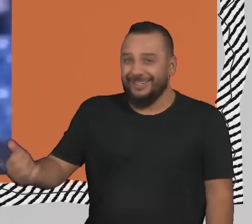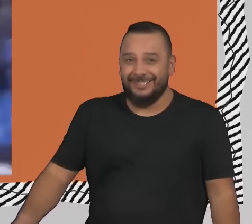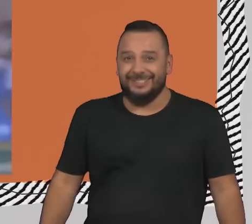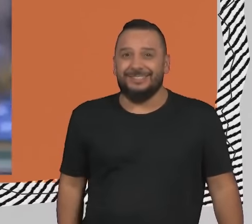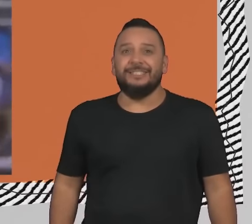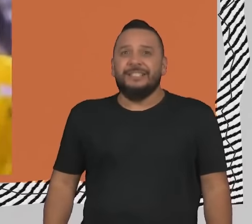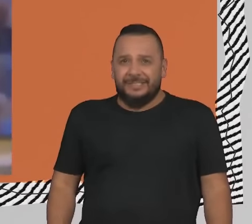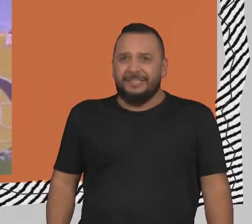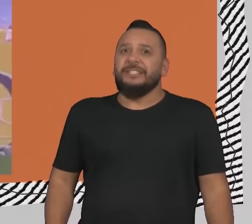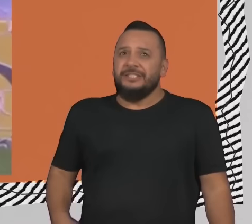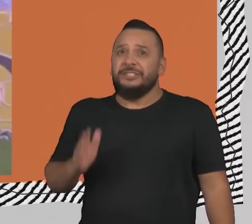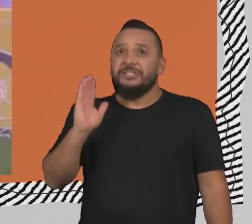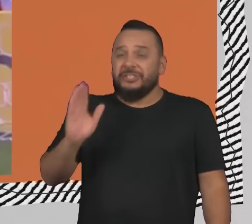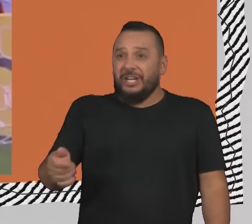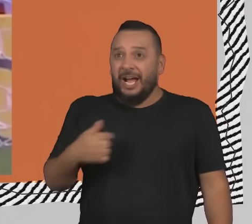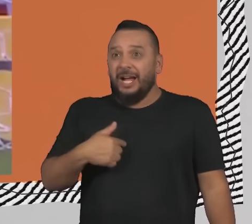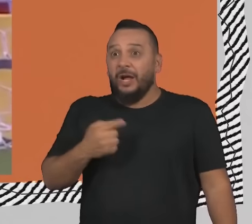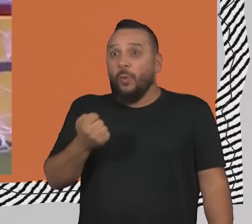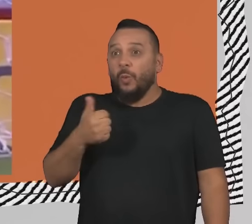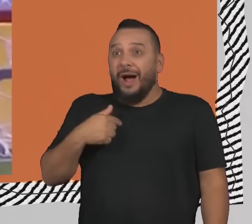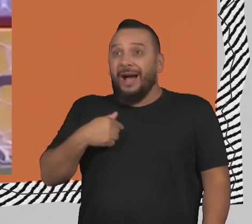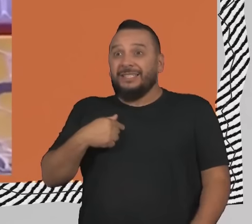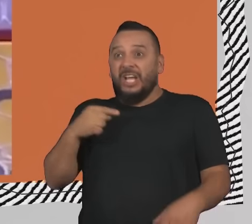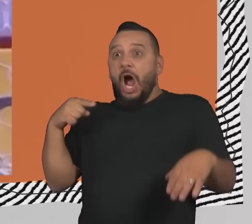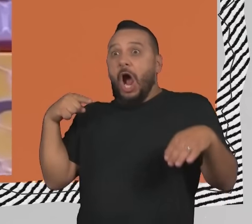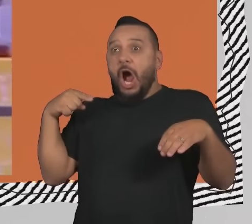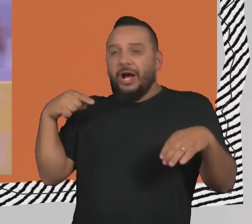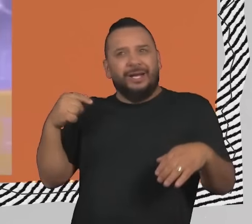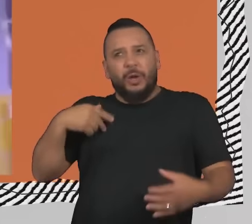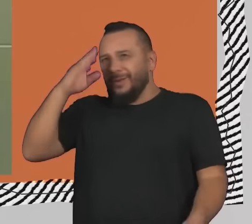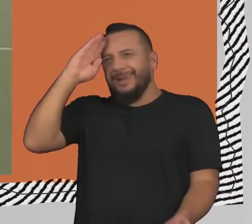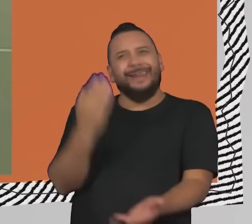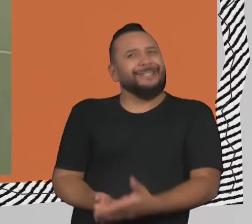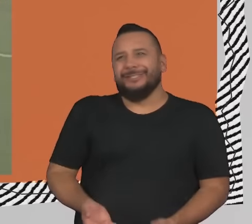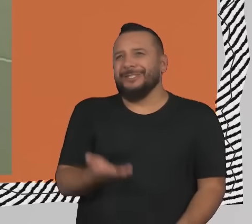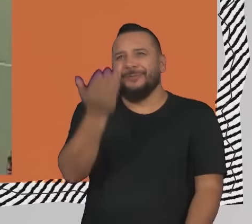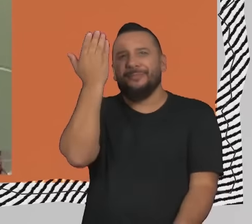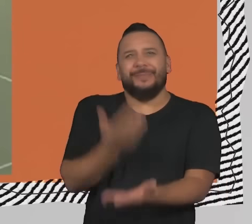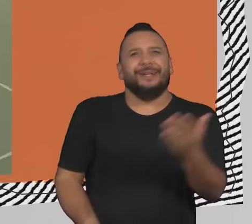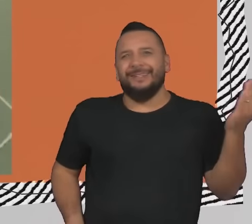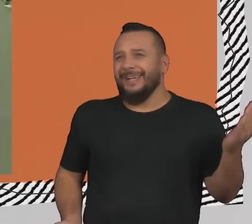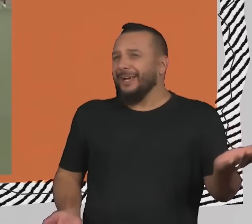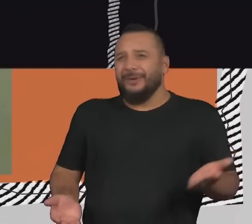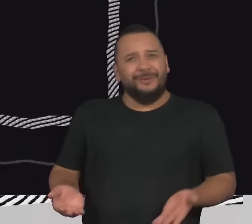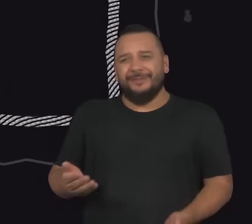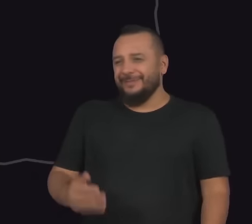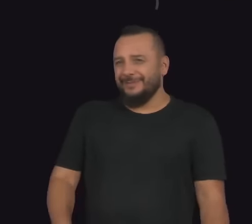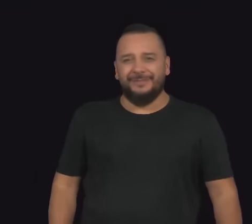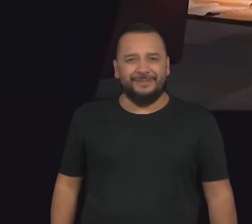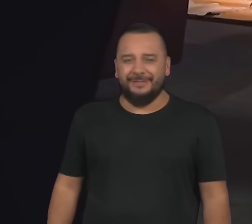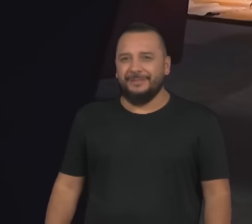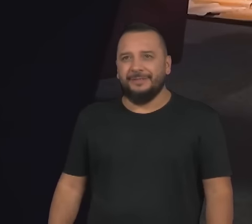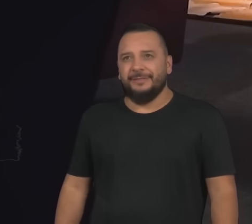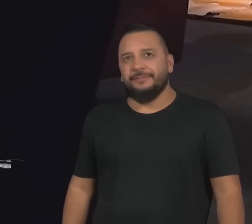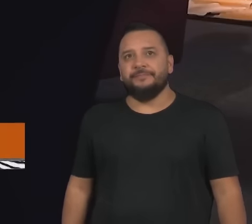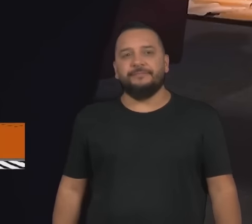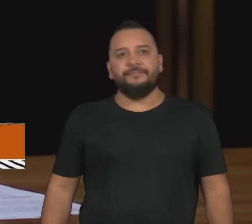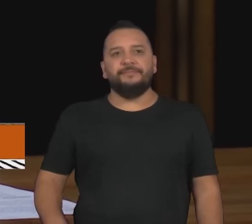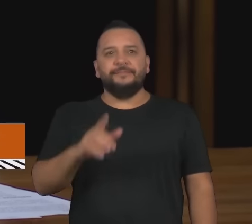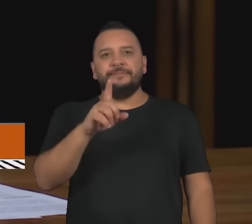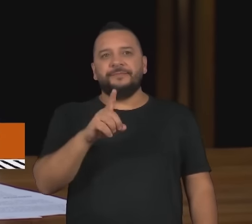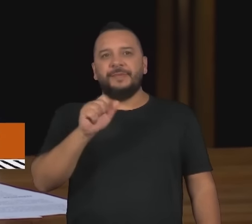Eu vou encher o peito para dizer, é o maior inacreditável dos últimos tempos! Olha aqui, Danilo